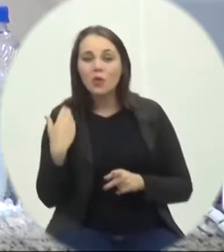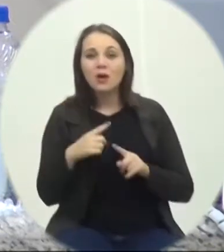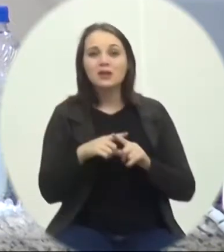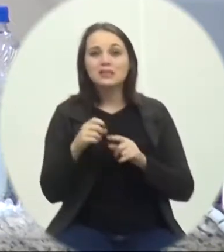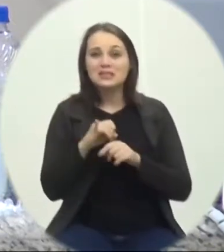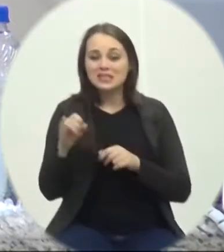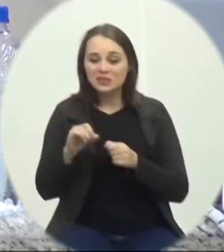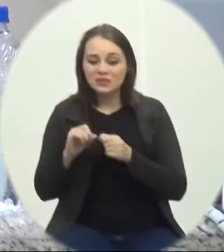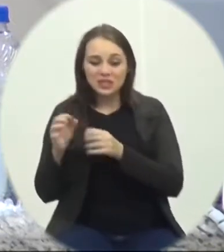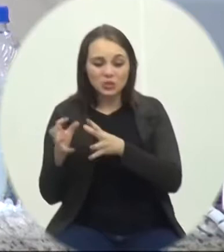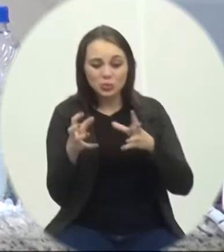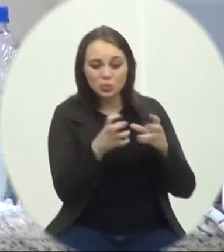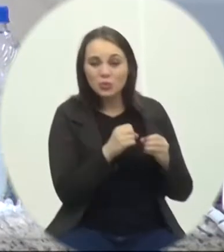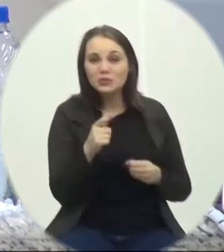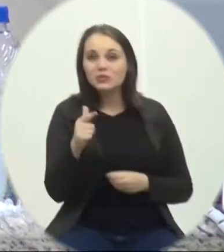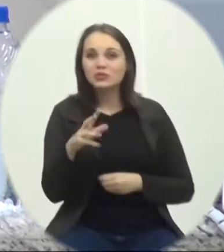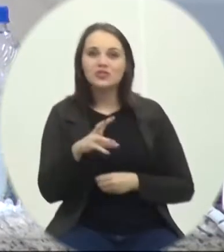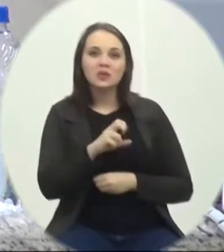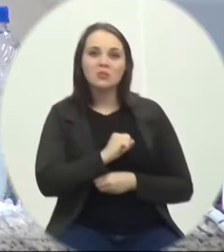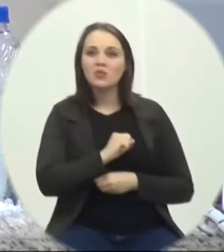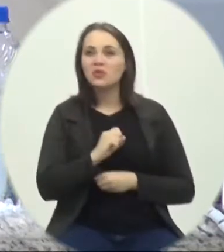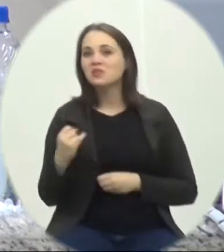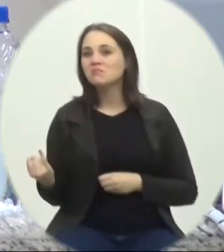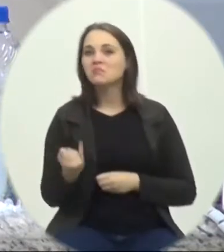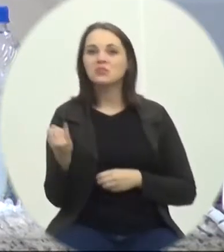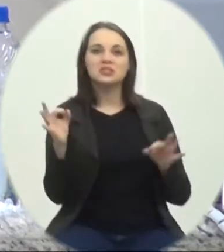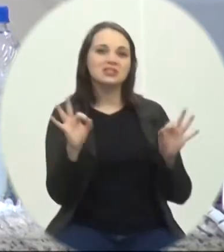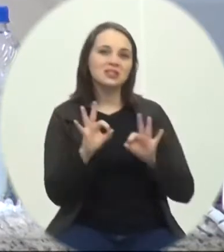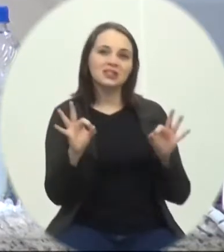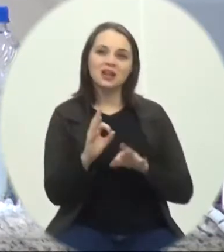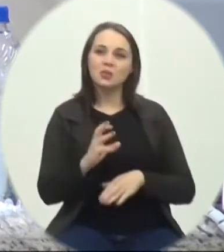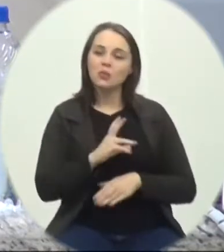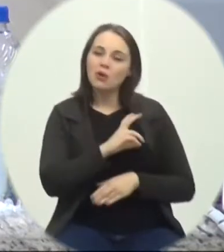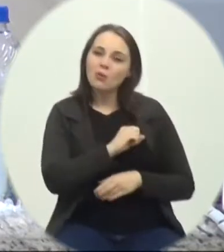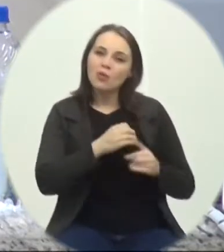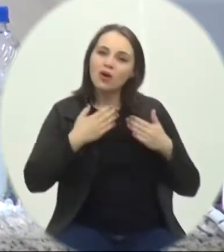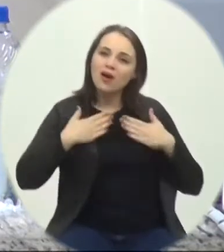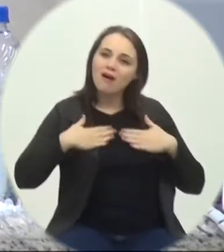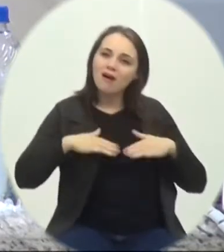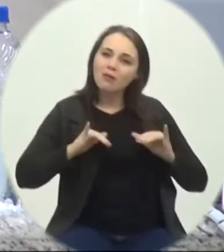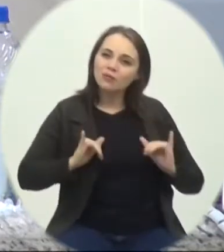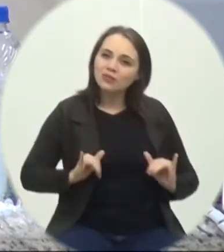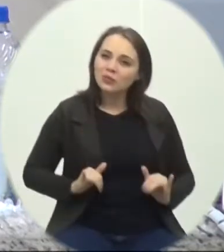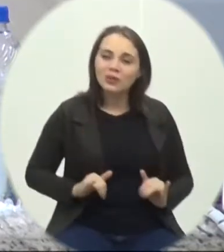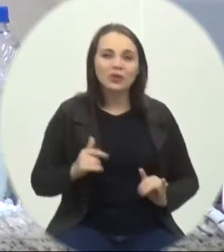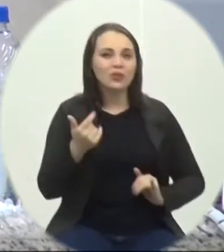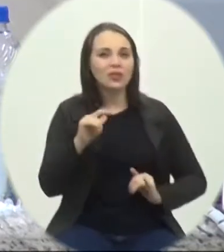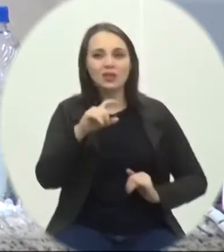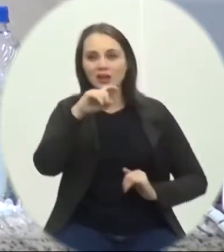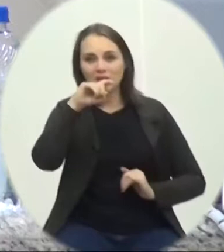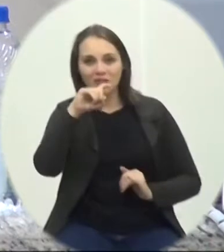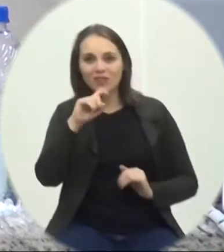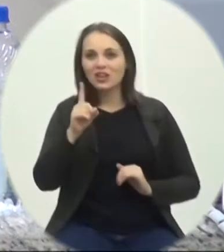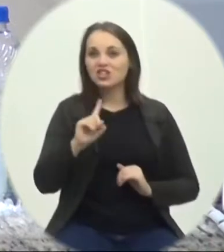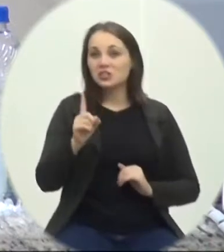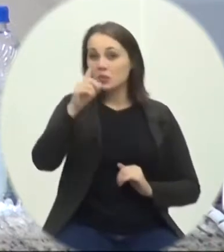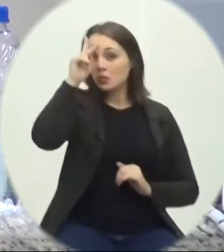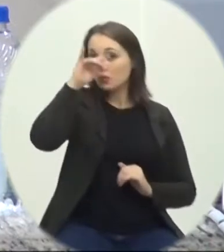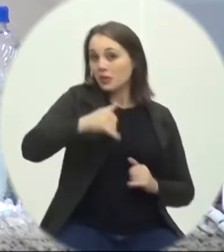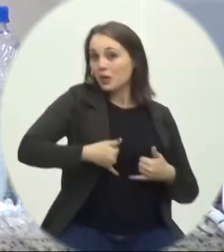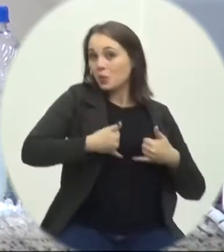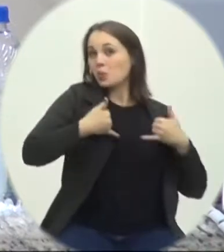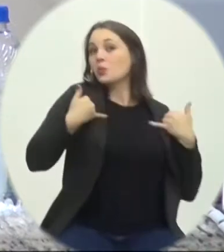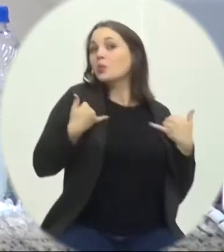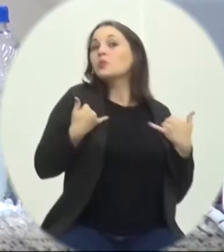amor, nada disso me valerá. O amor é paciente, o amor é bondoso, não inveja, não se vangloria e não se